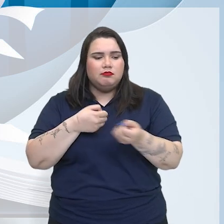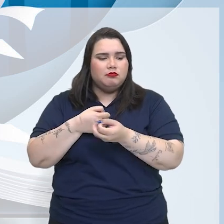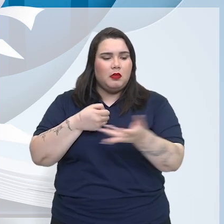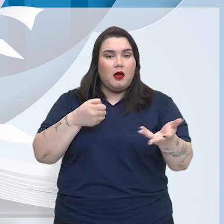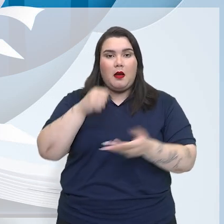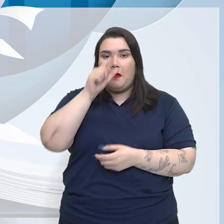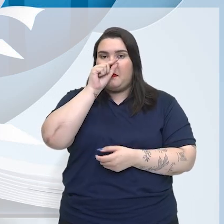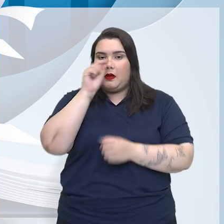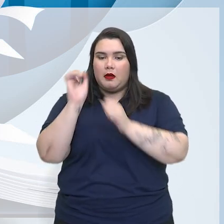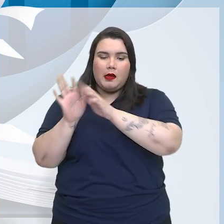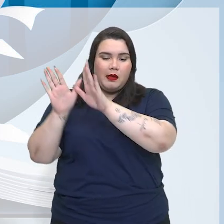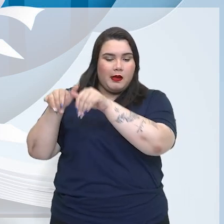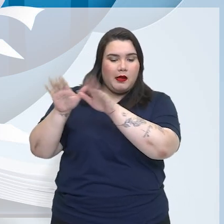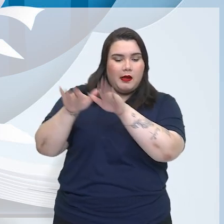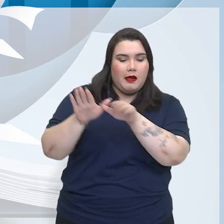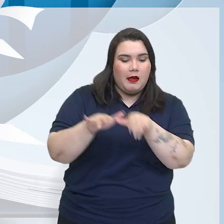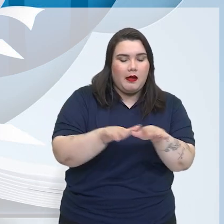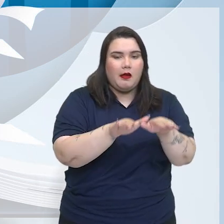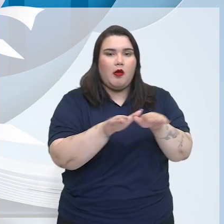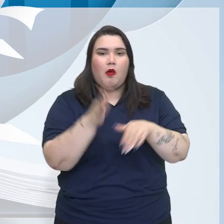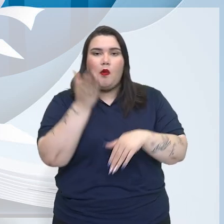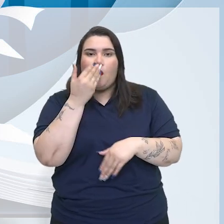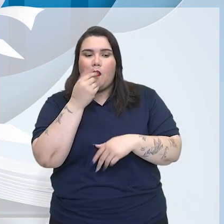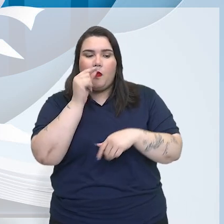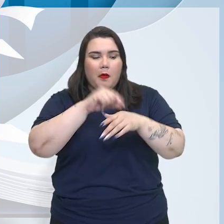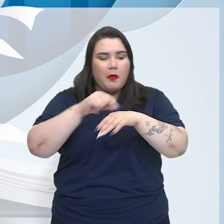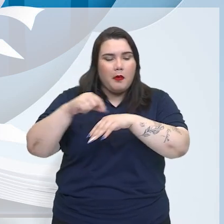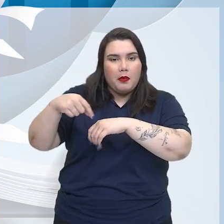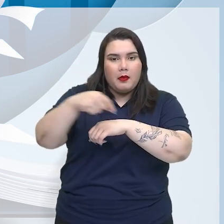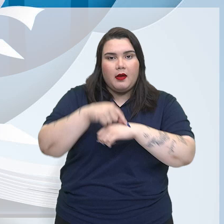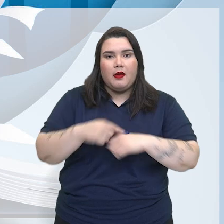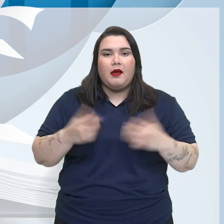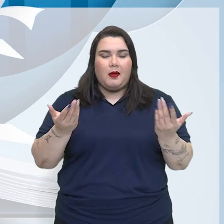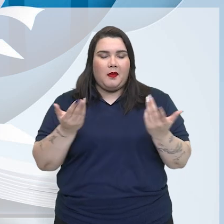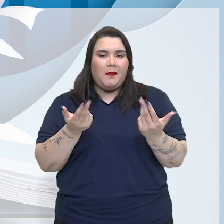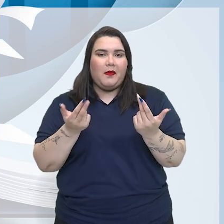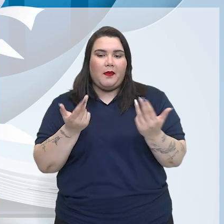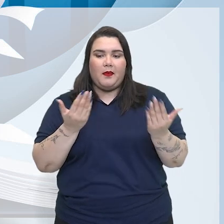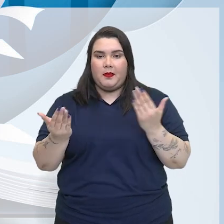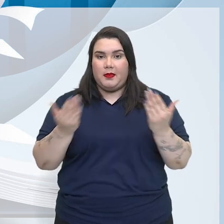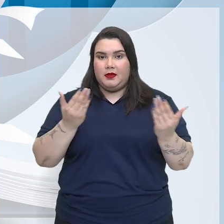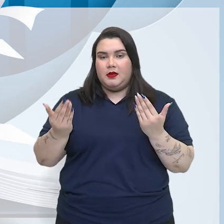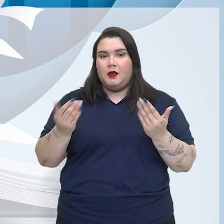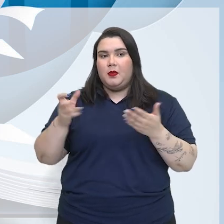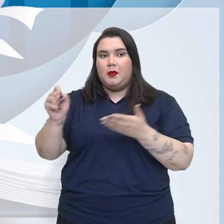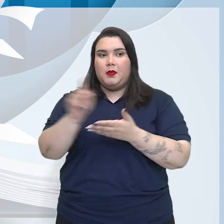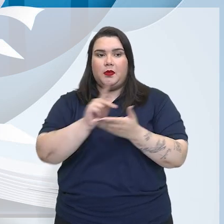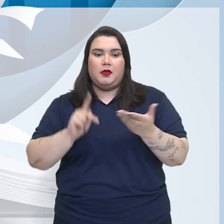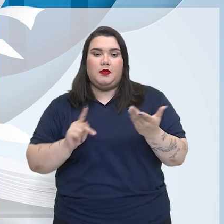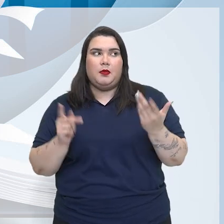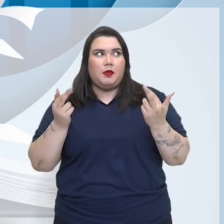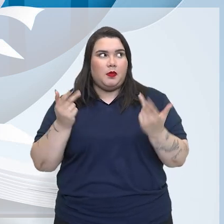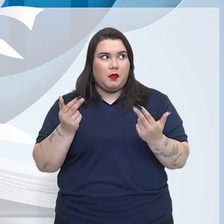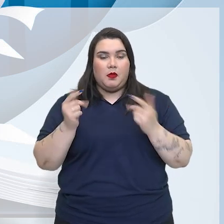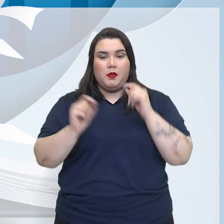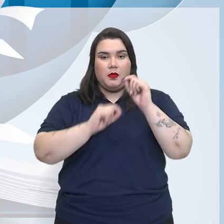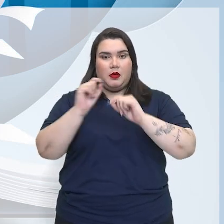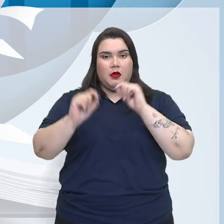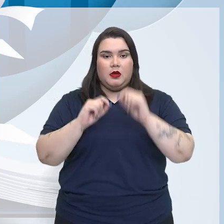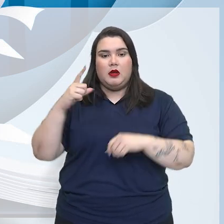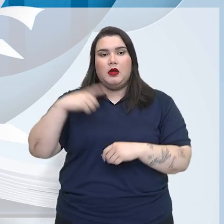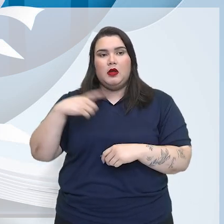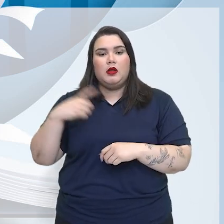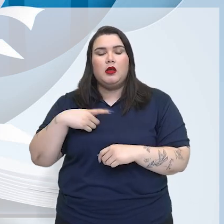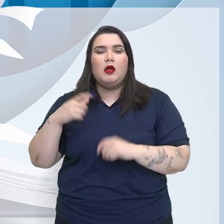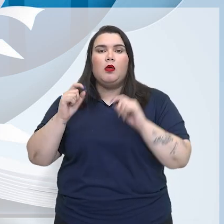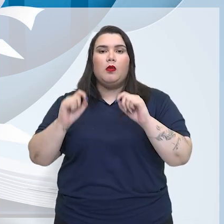pássaros? Já viram alguma imagem assim? Então, justamente, o poema é como esses pássaros que